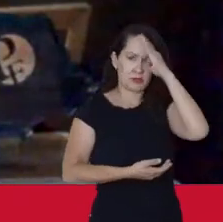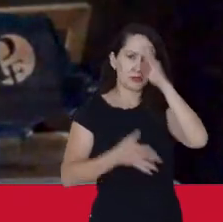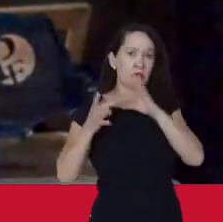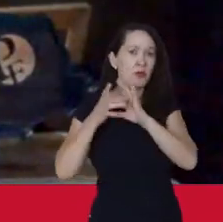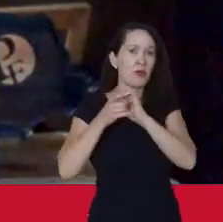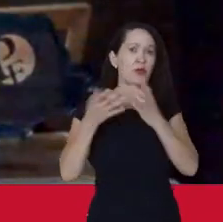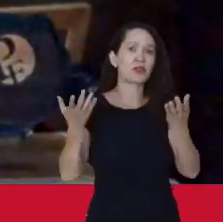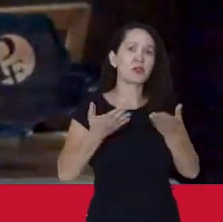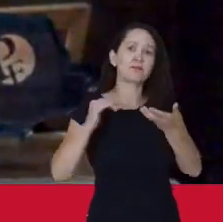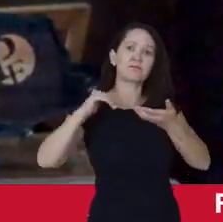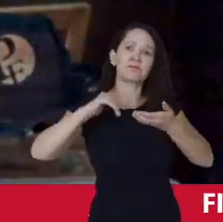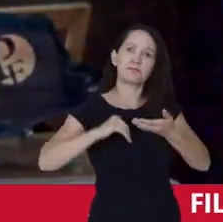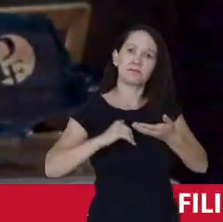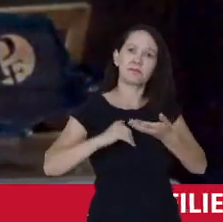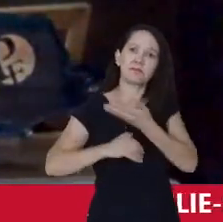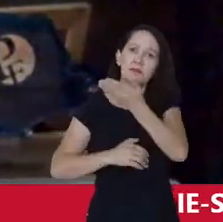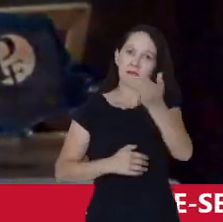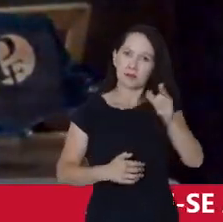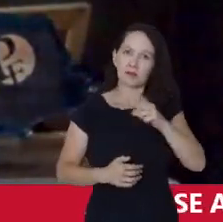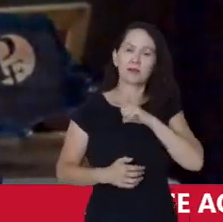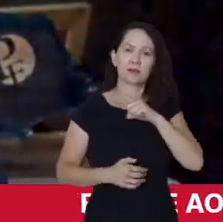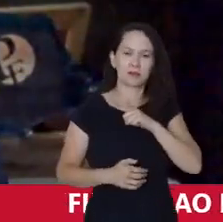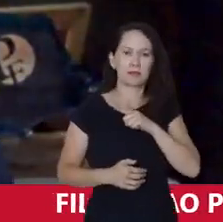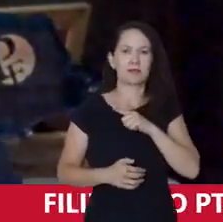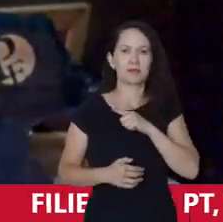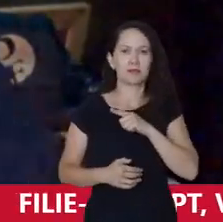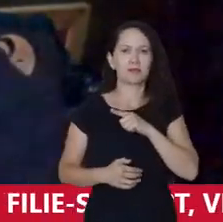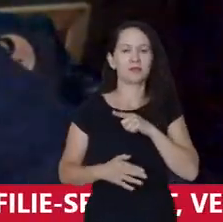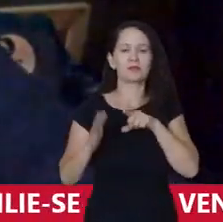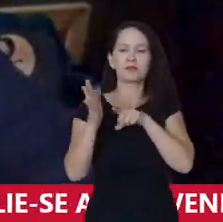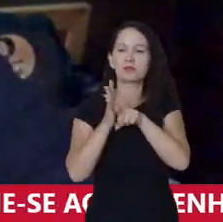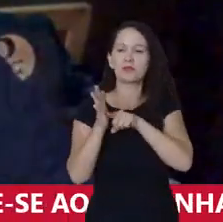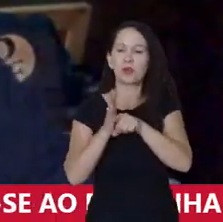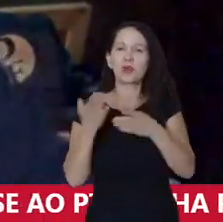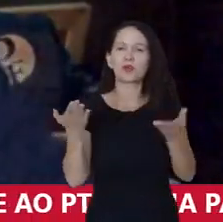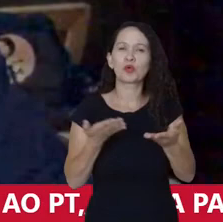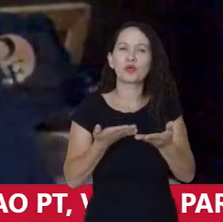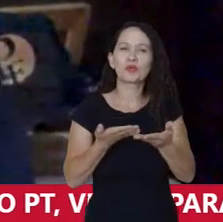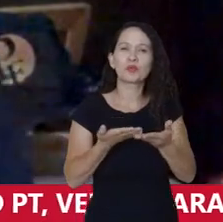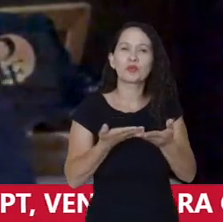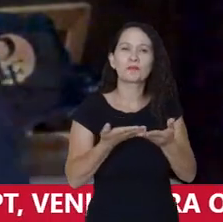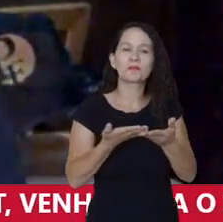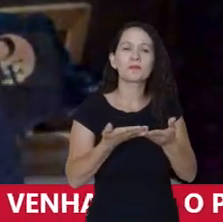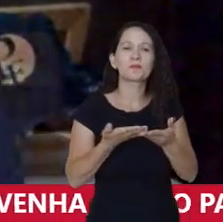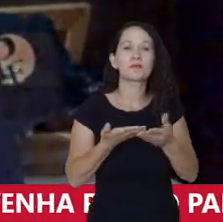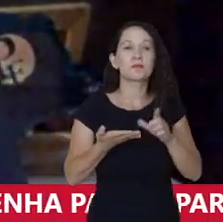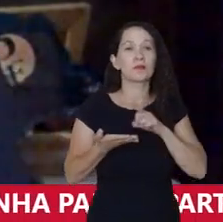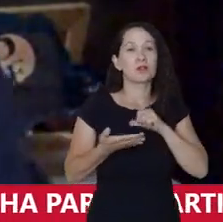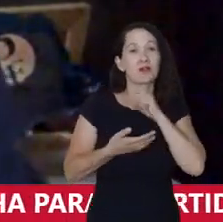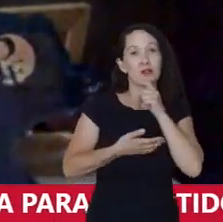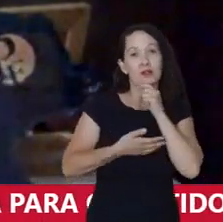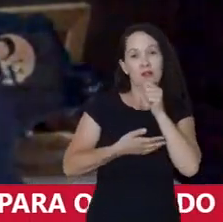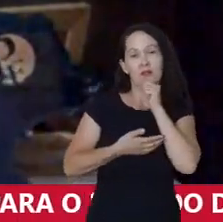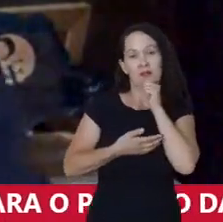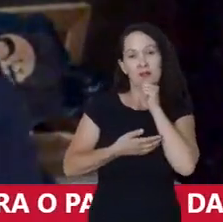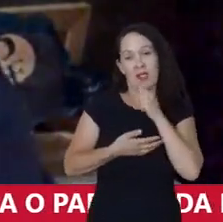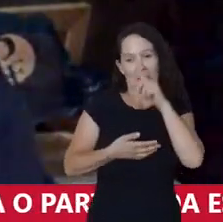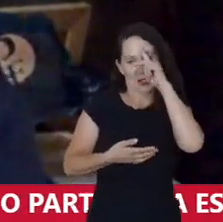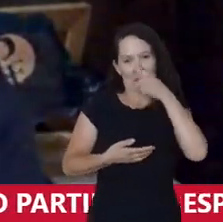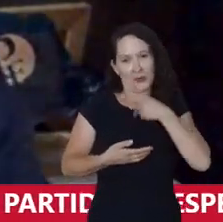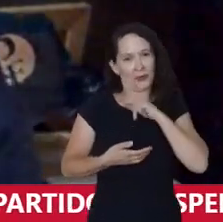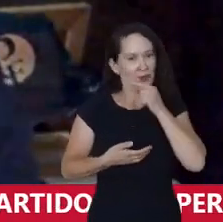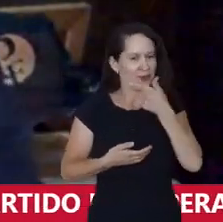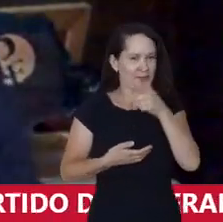é esse congresso que nós temos. O questionamento que a gente tem que fazer para fora, para quem tem dúvida ainda, eu não tenho mais